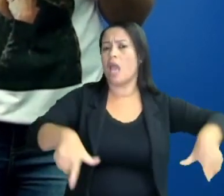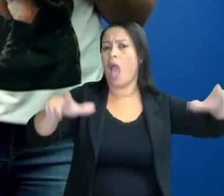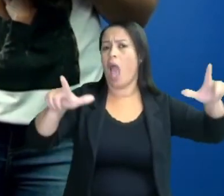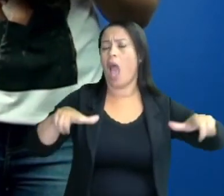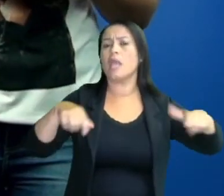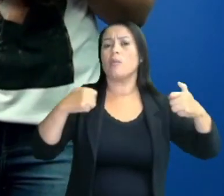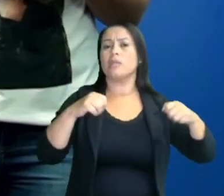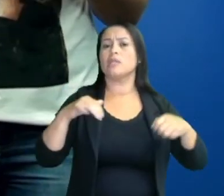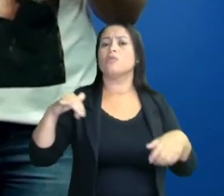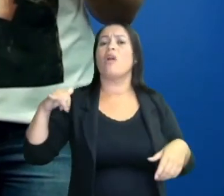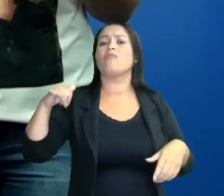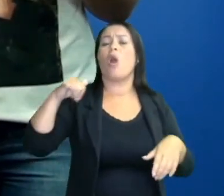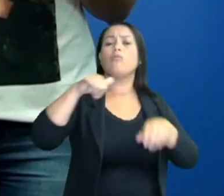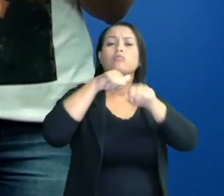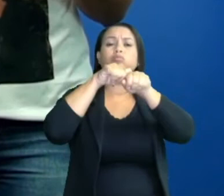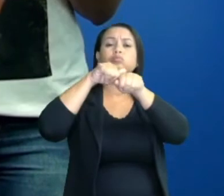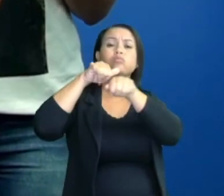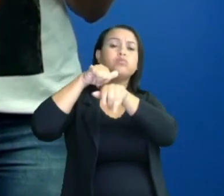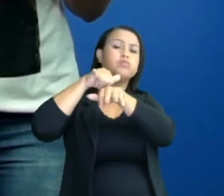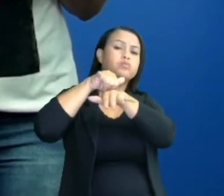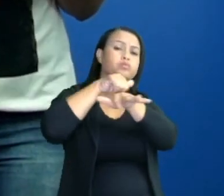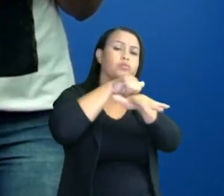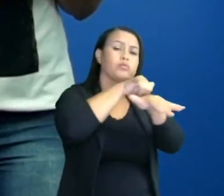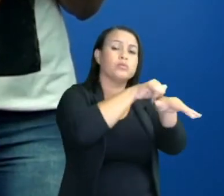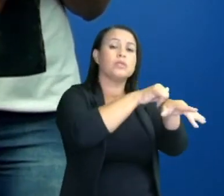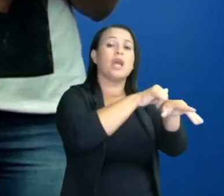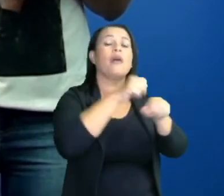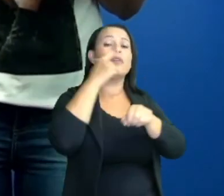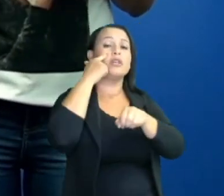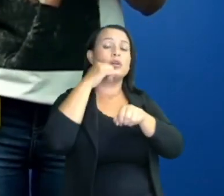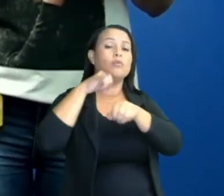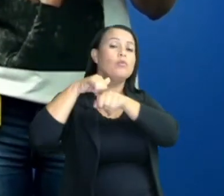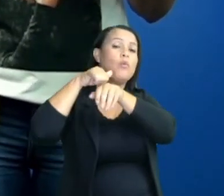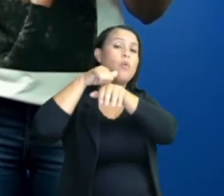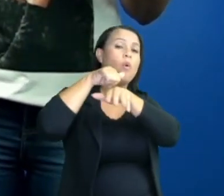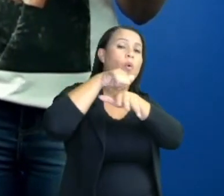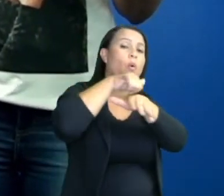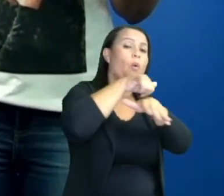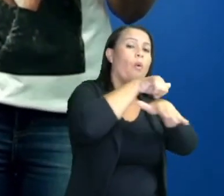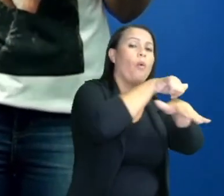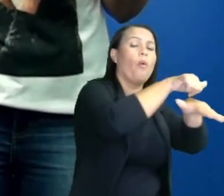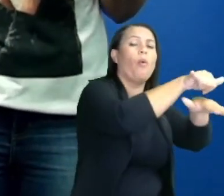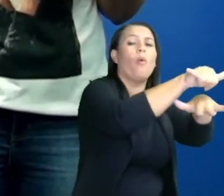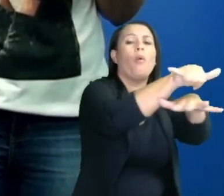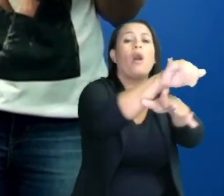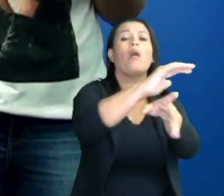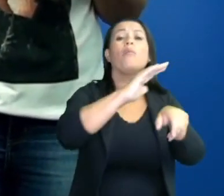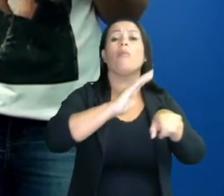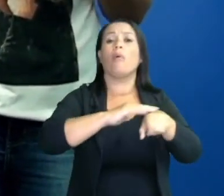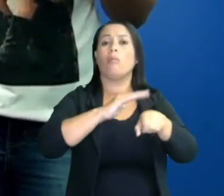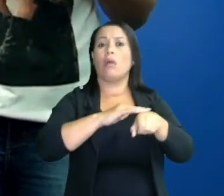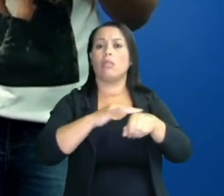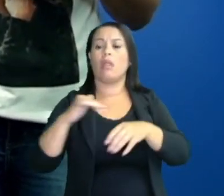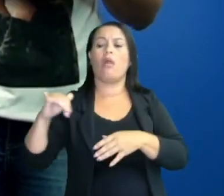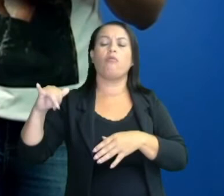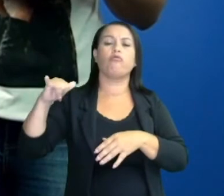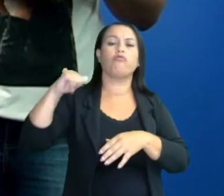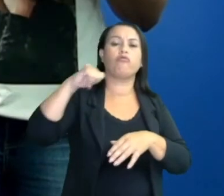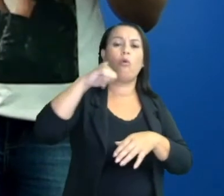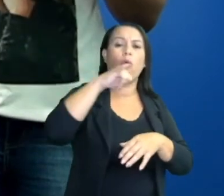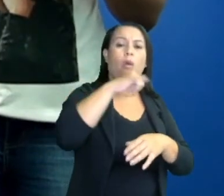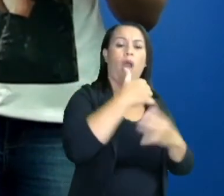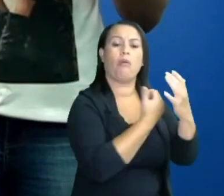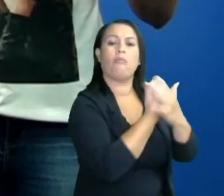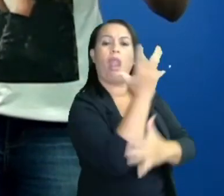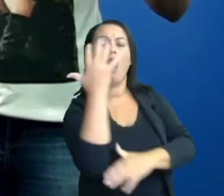o Luiz agrotóxico então eu faço uso de um avião e aí a partir do momento que o avião sobrevoou essa